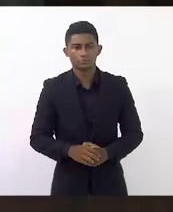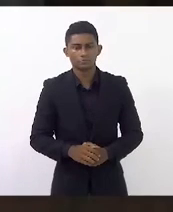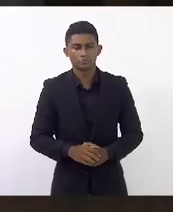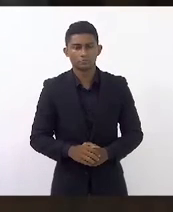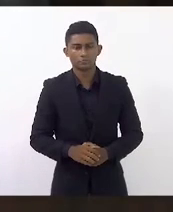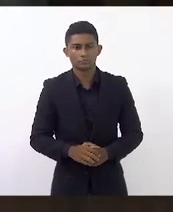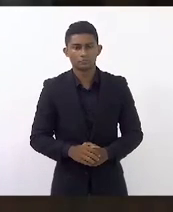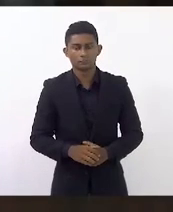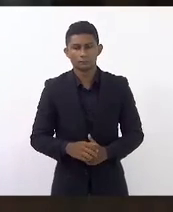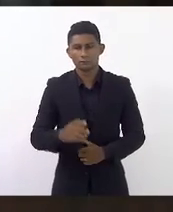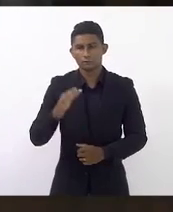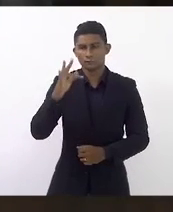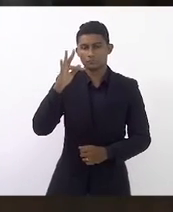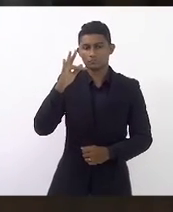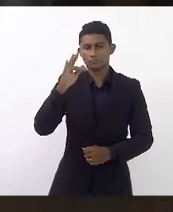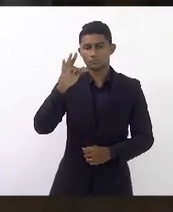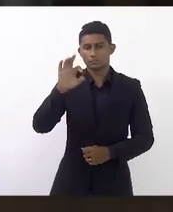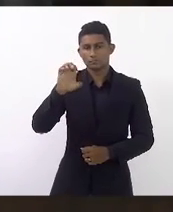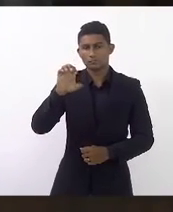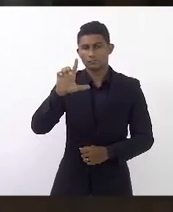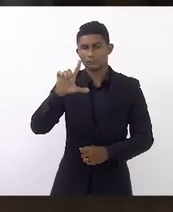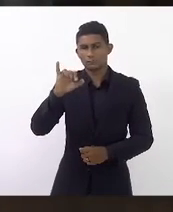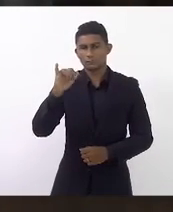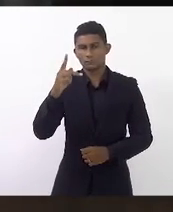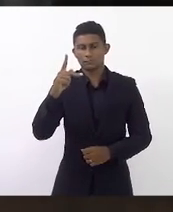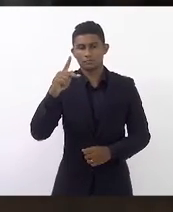Deputado Felipe Soares.